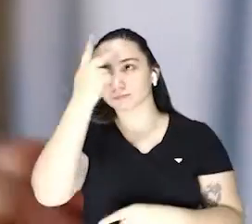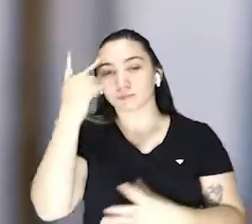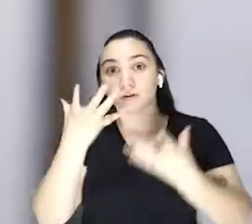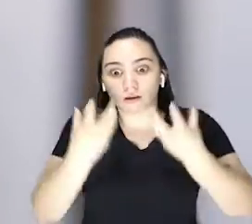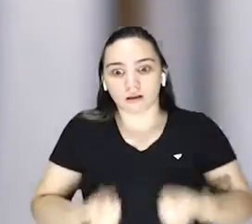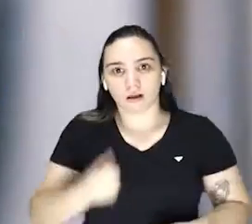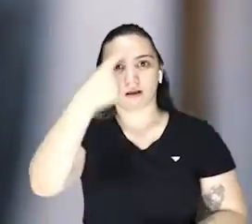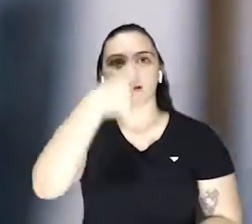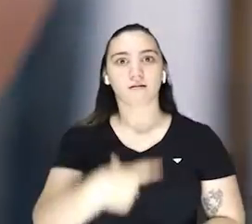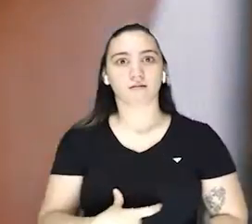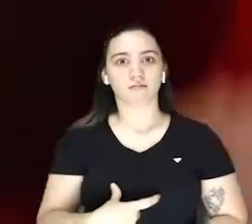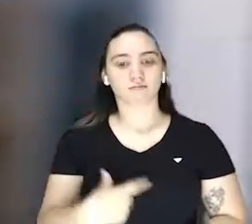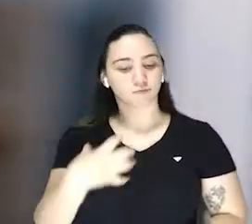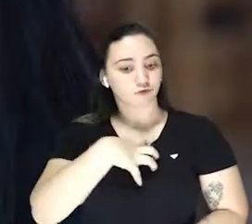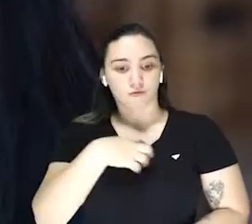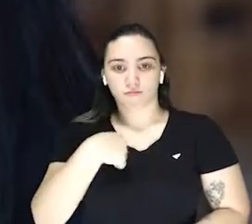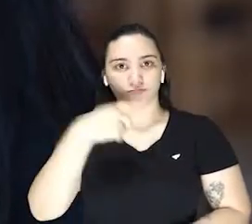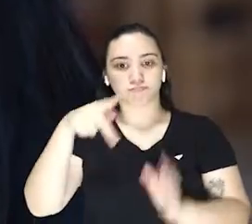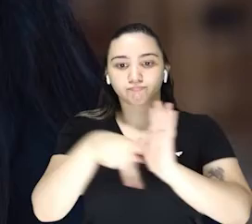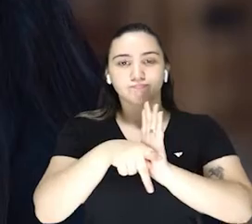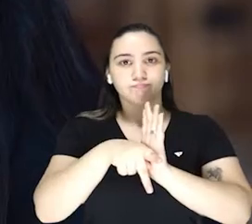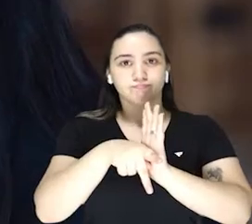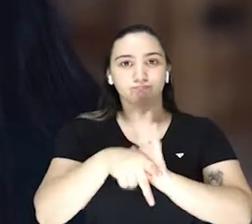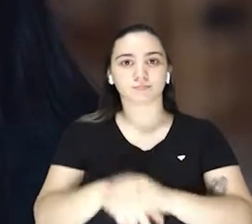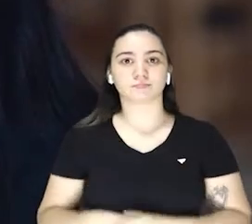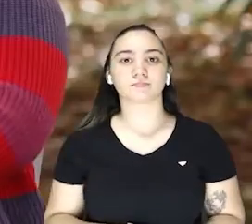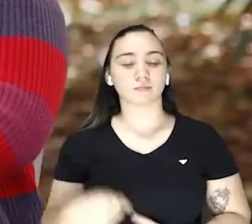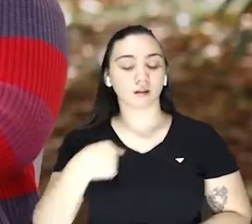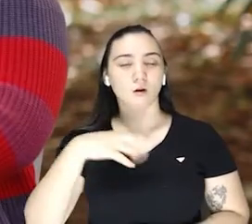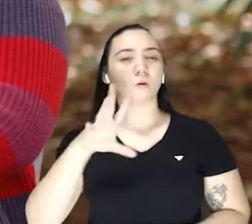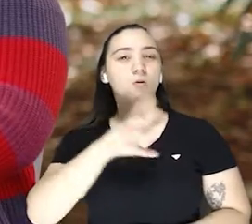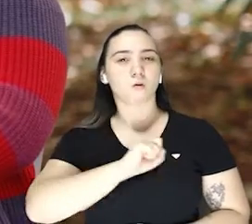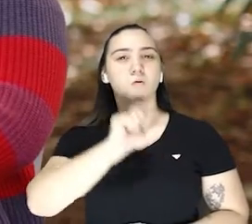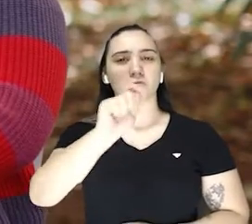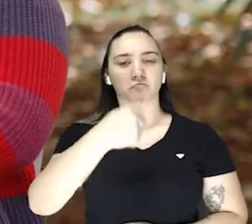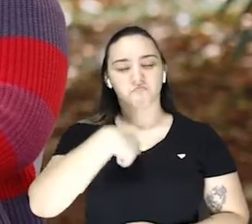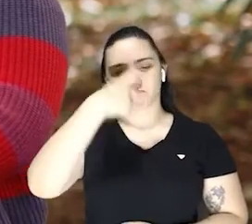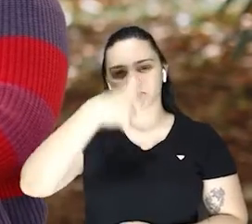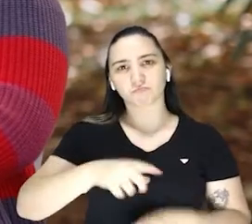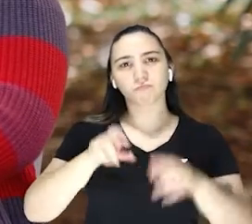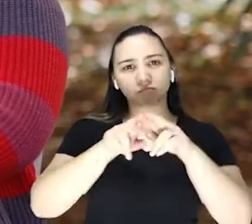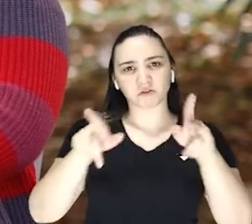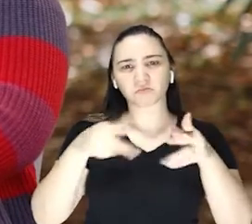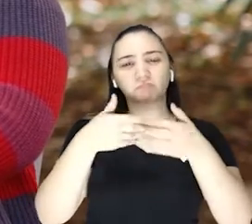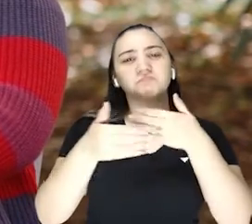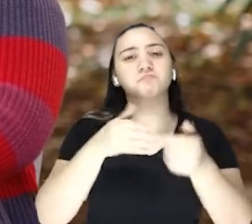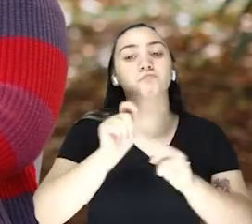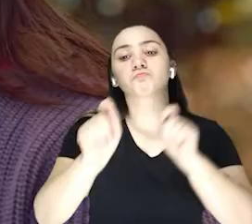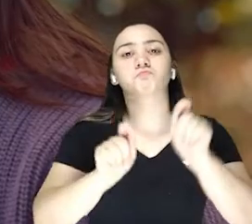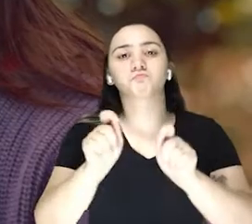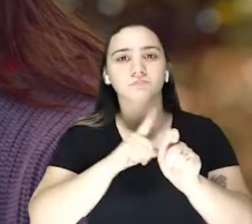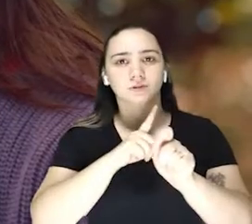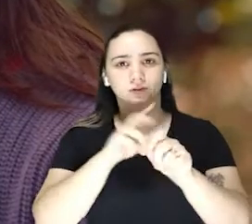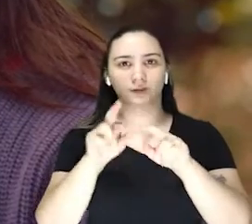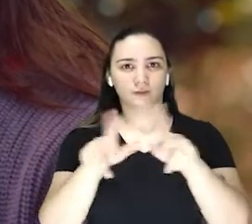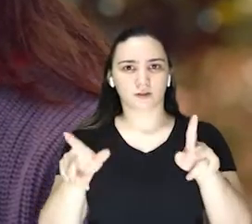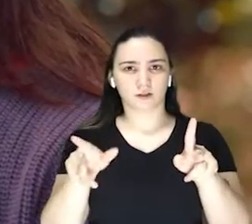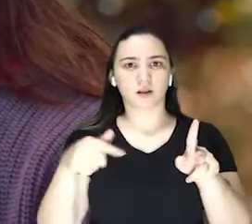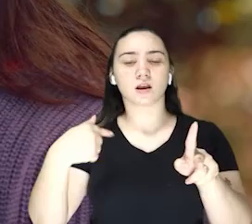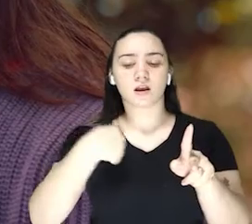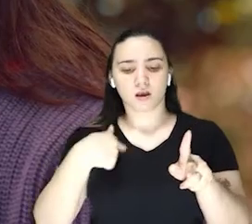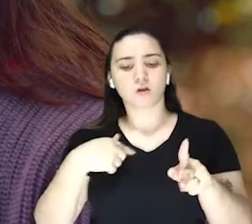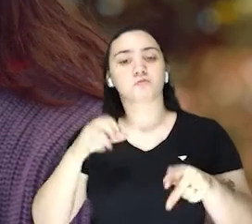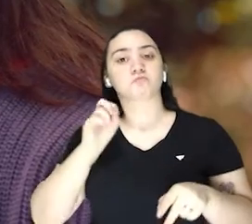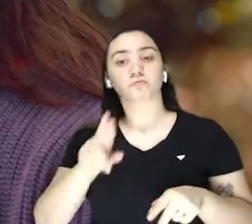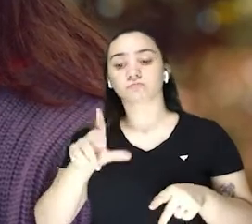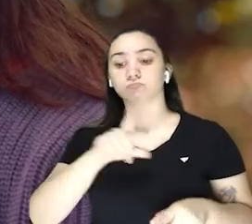me aceitam, né, como que eu sou. Aí eu me sinto especial. E eu amo as diferenças que eu tenho. Não importa